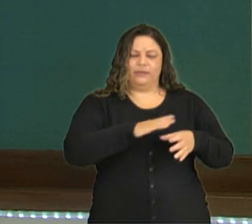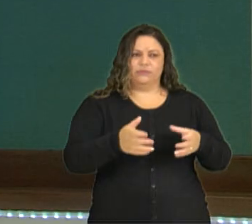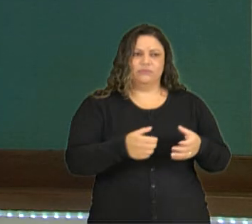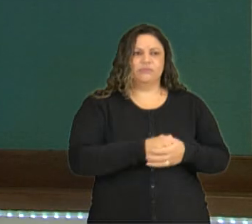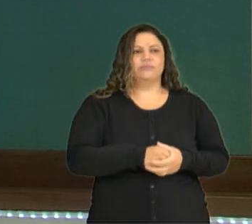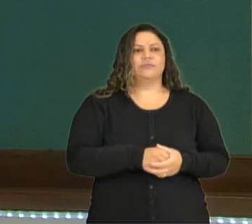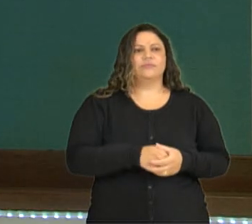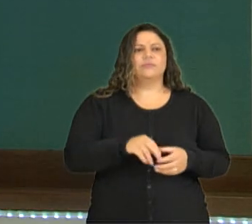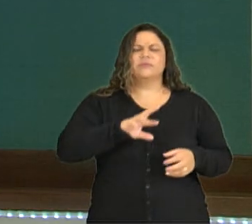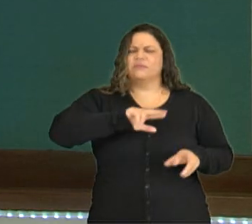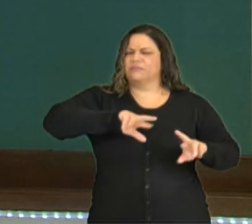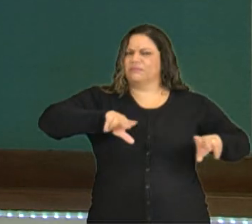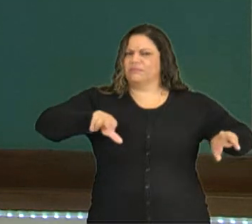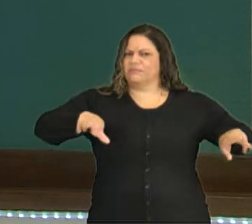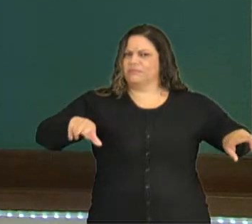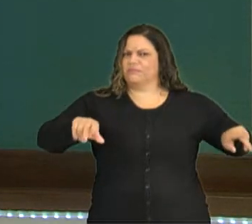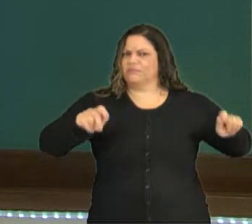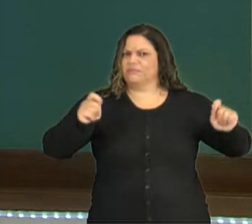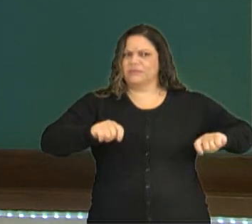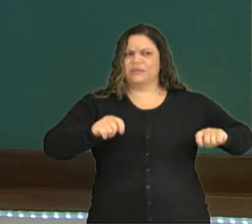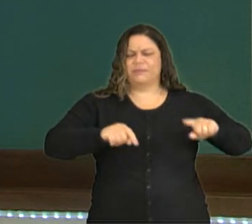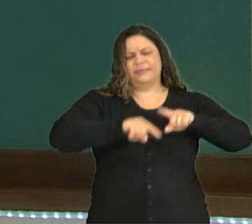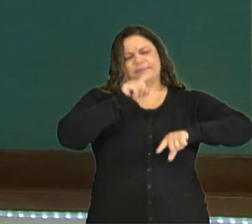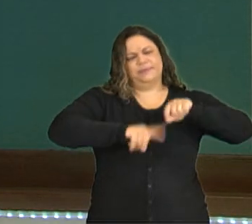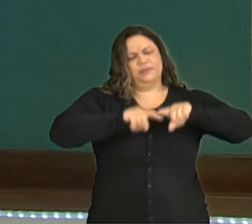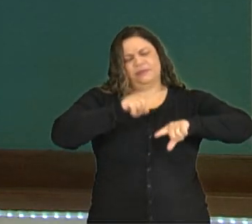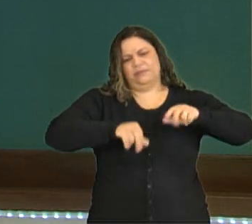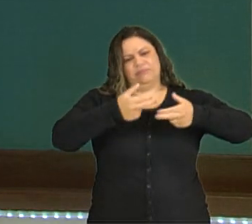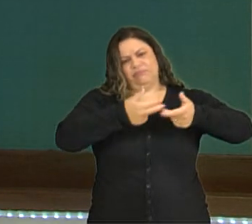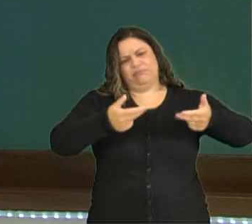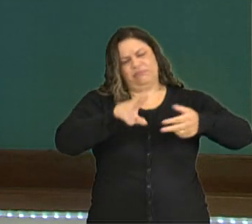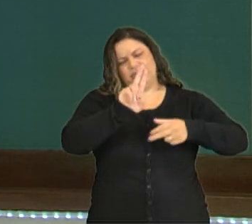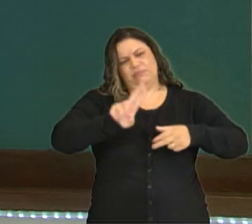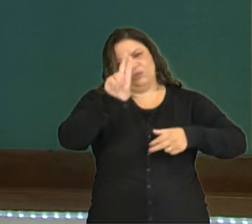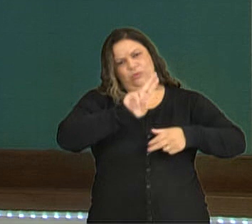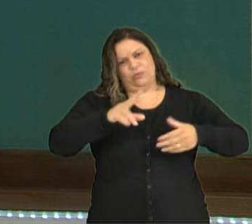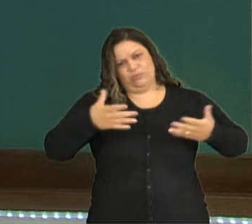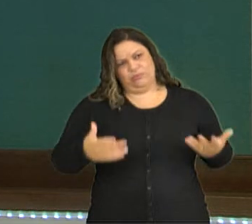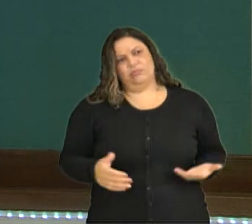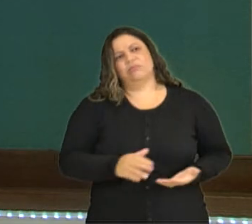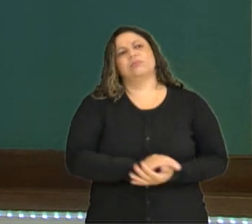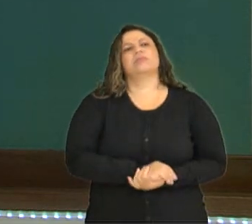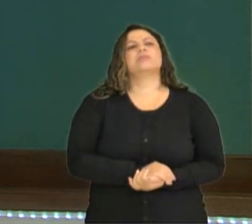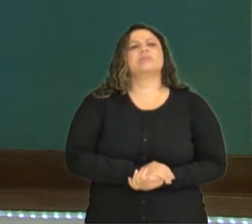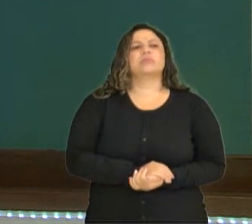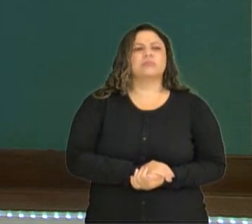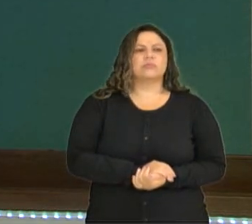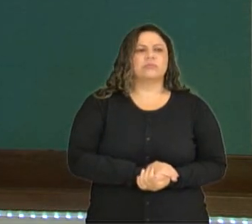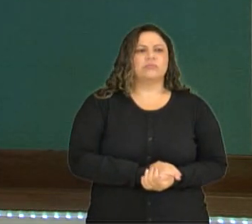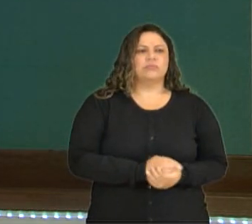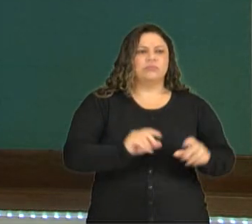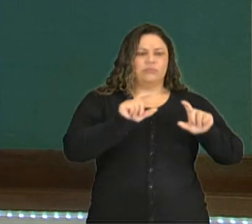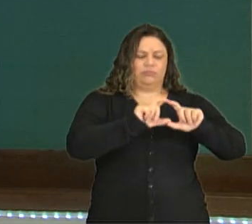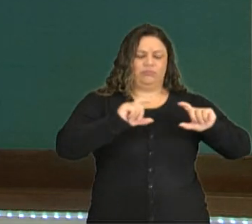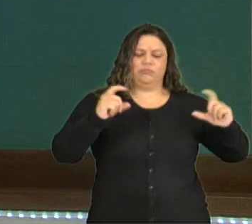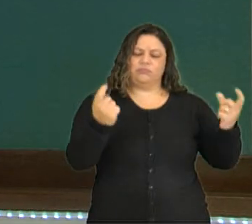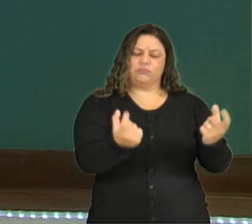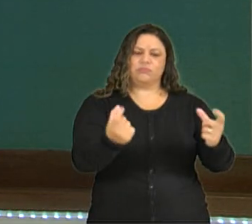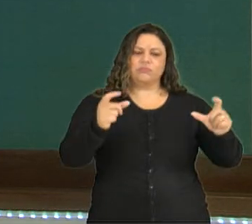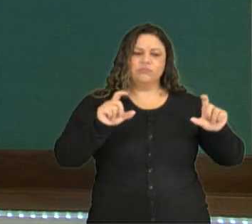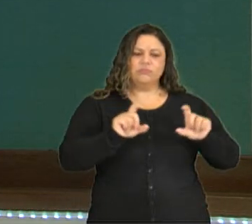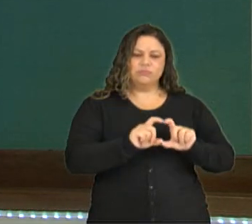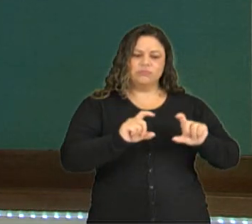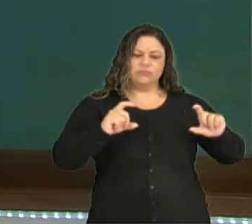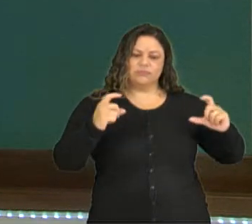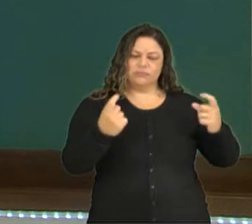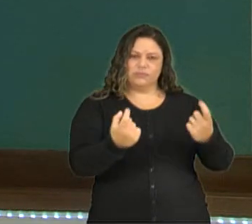em cima tem vários materiais que ele é coberto. E a abertura com soalhas, que são essas aberturas